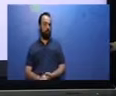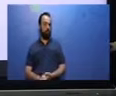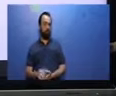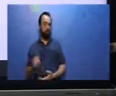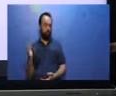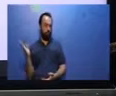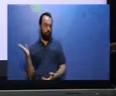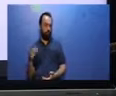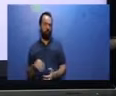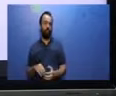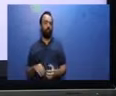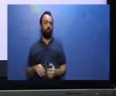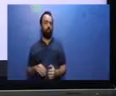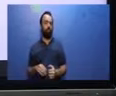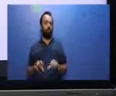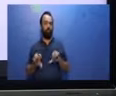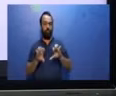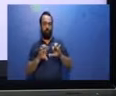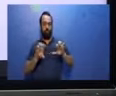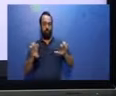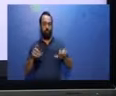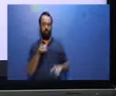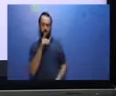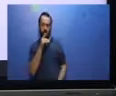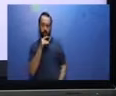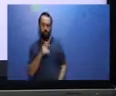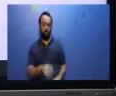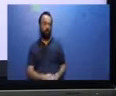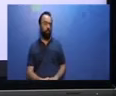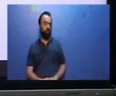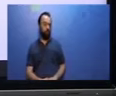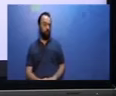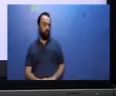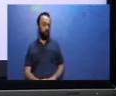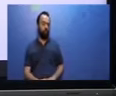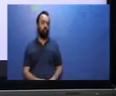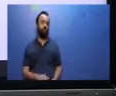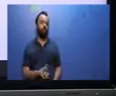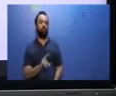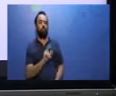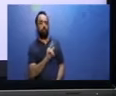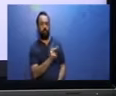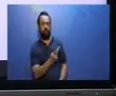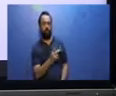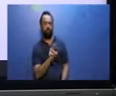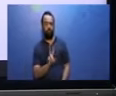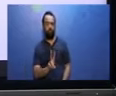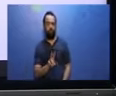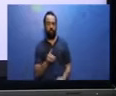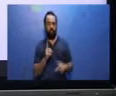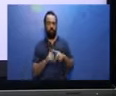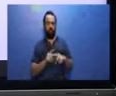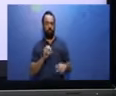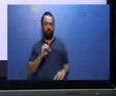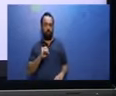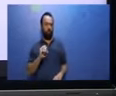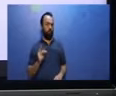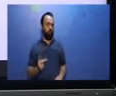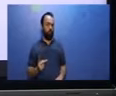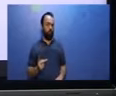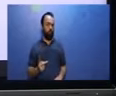uma equação da água é a gente sabe que o gás hidrogênio h2 mas o gás oxigênio